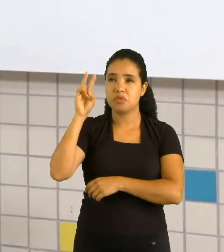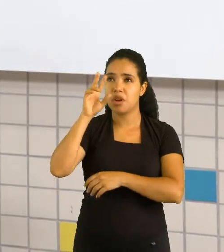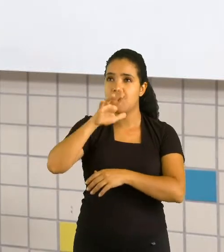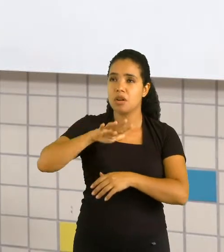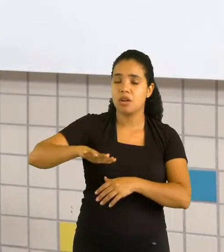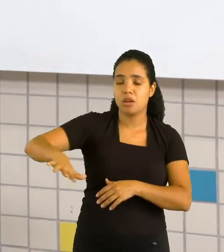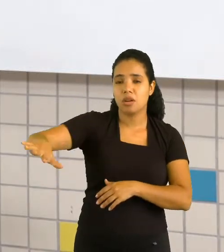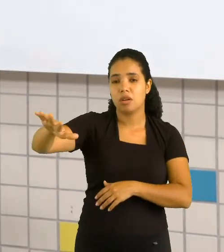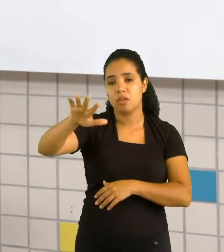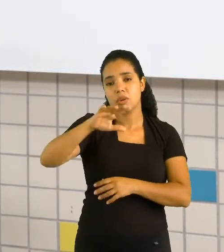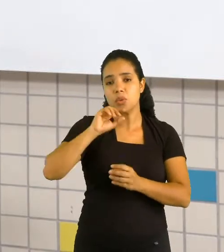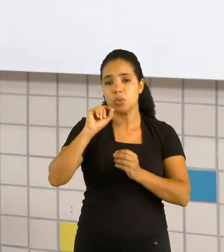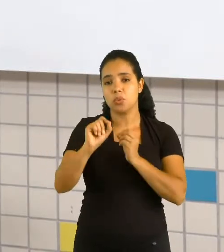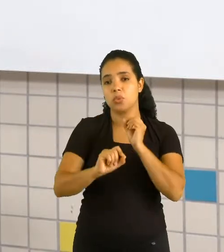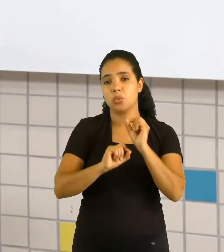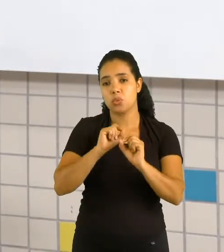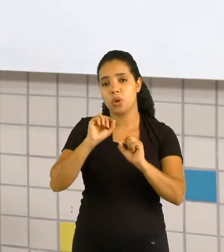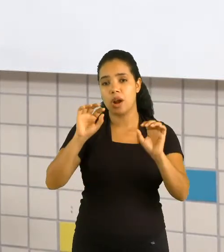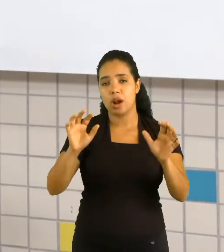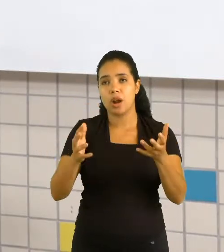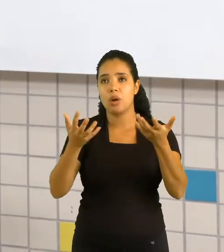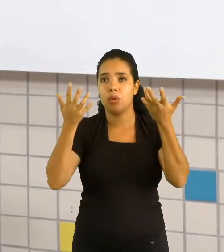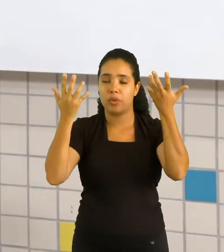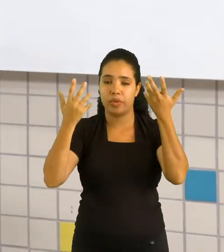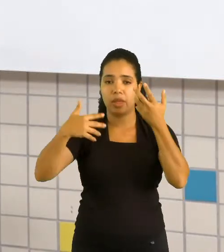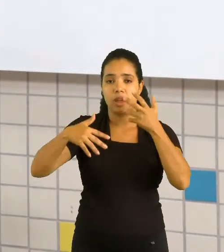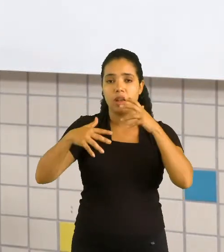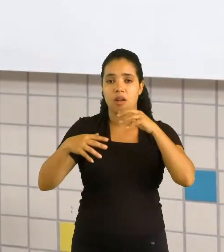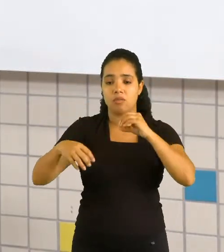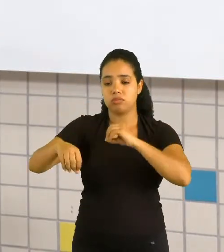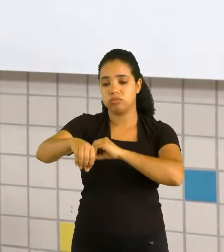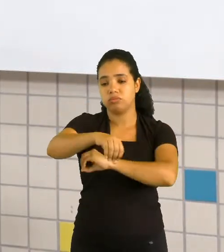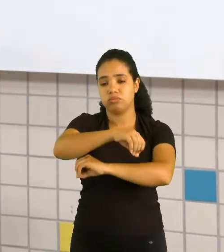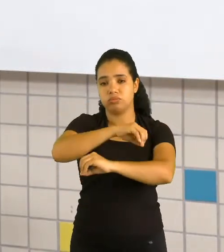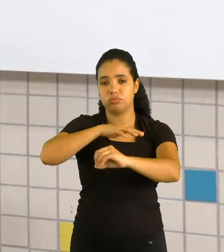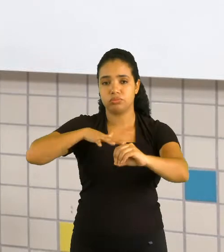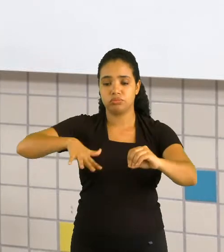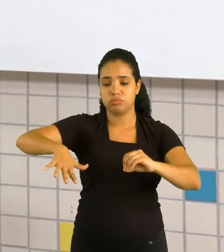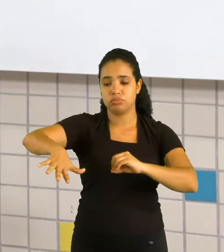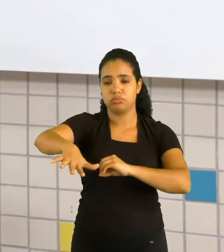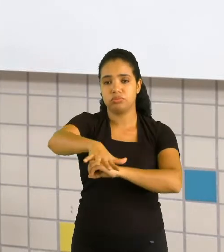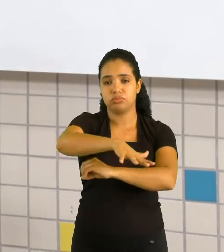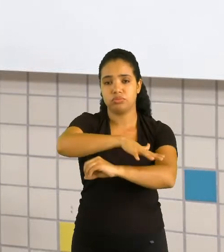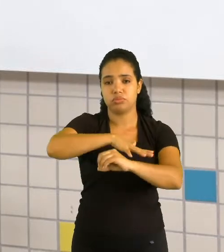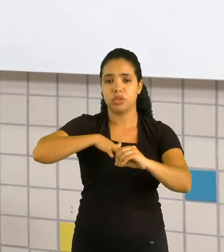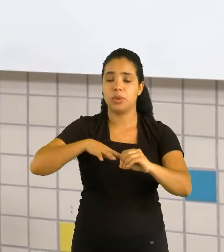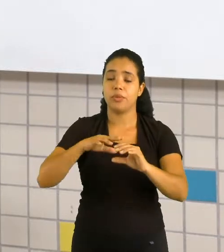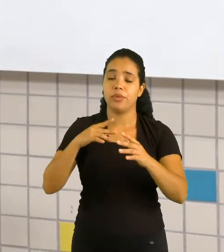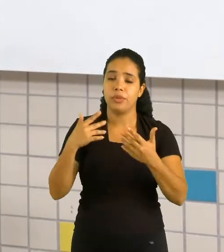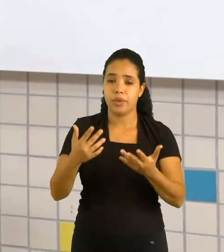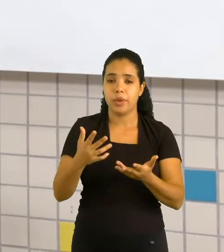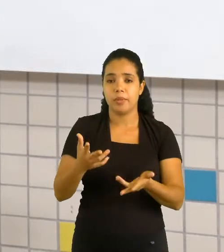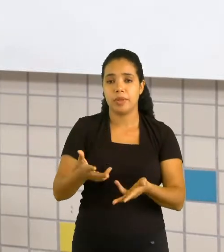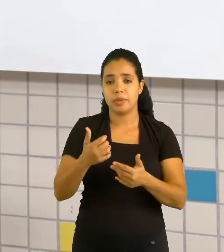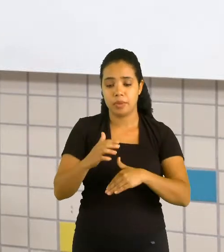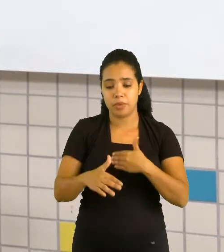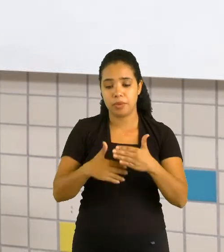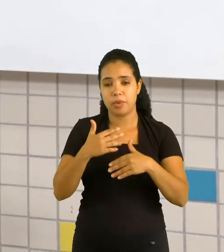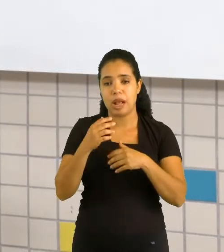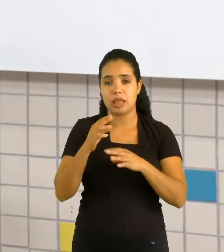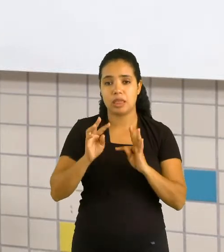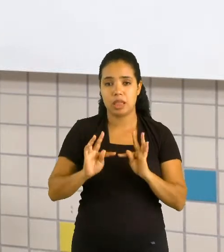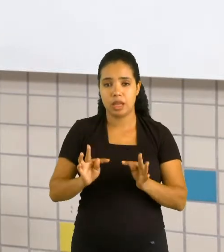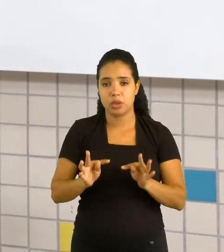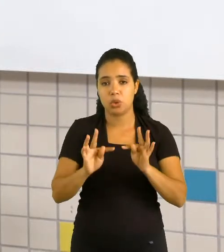fenômenos que ocorrem no espaço. E também vimos que houve uma evolução desses equipamentos com